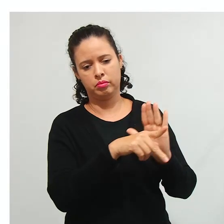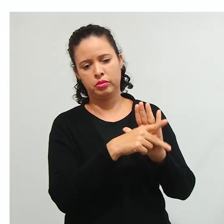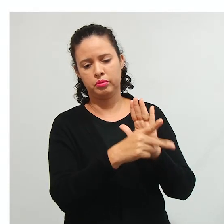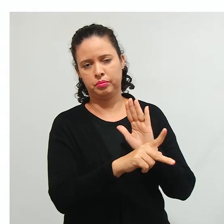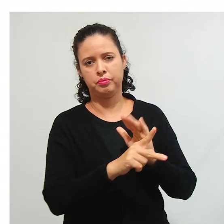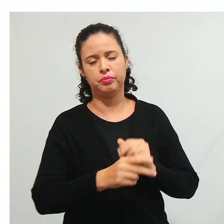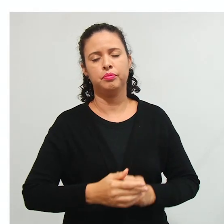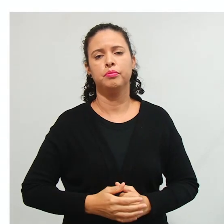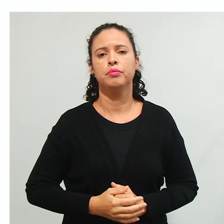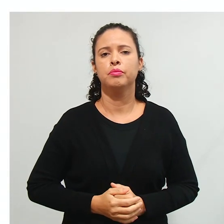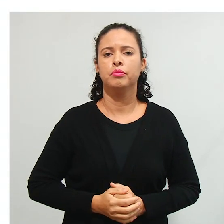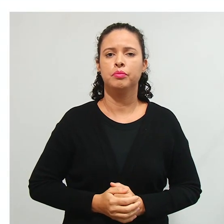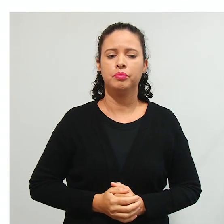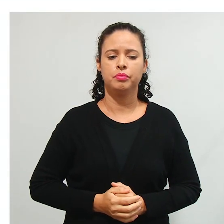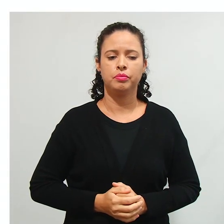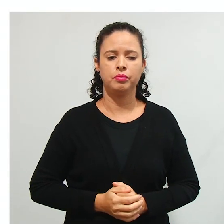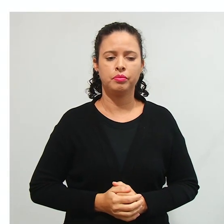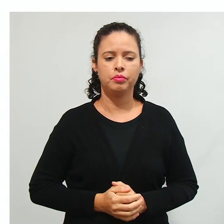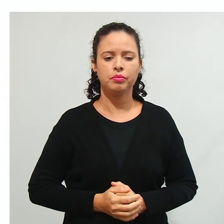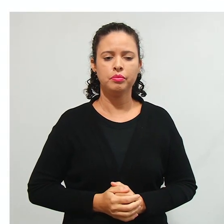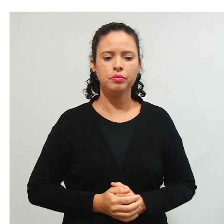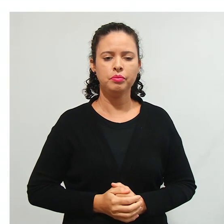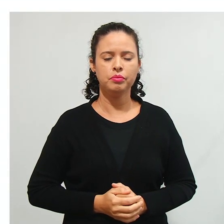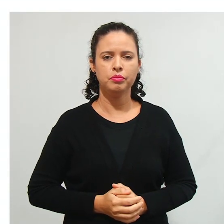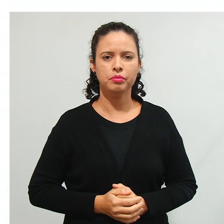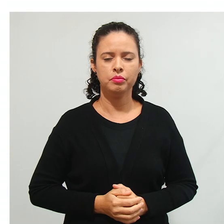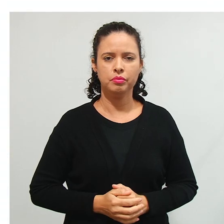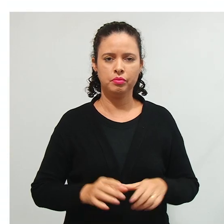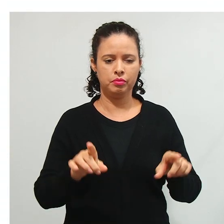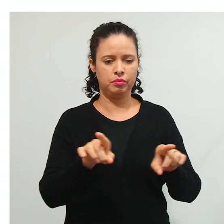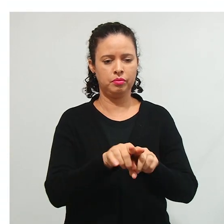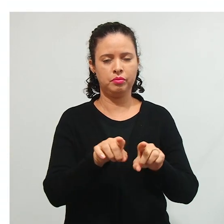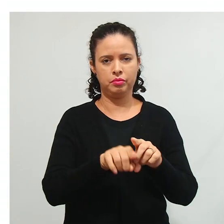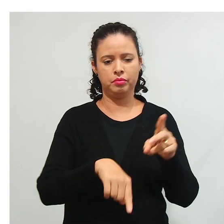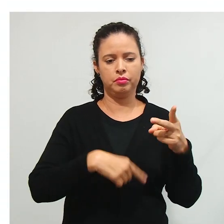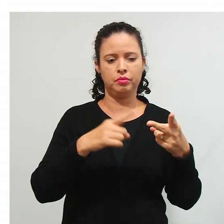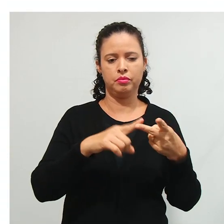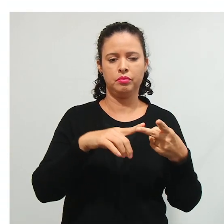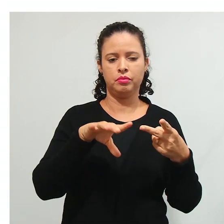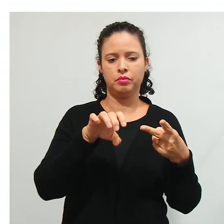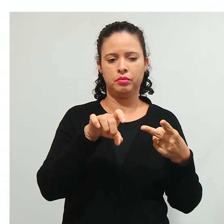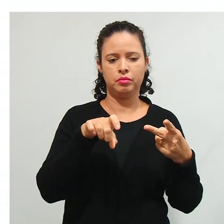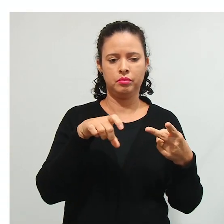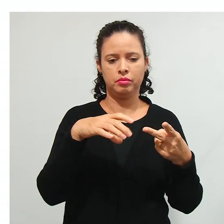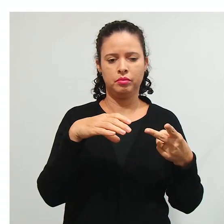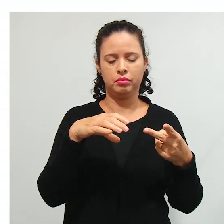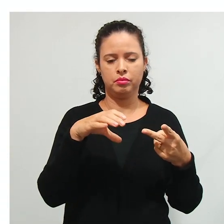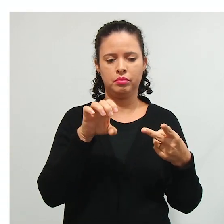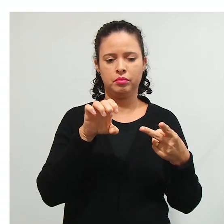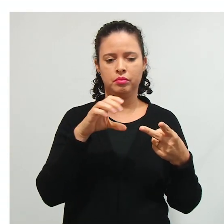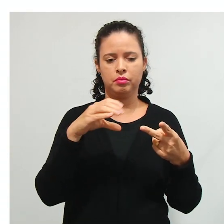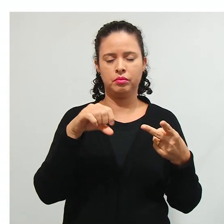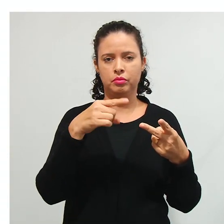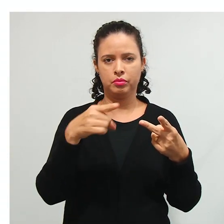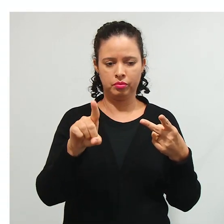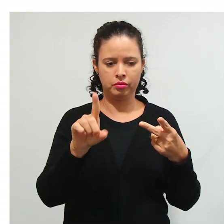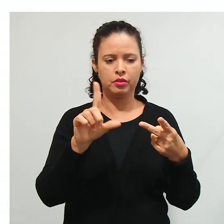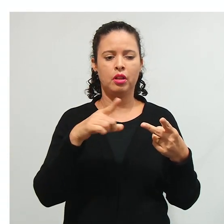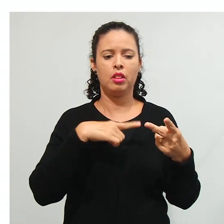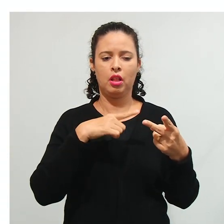das compras públicas. A etapa de execução, nós temos o